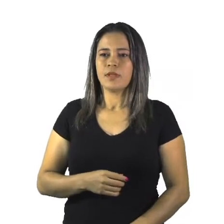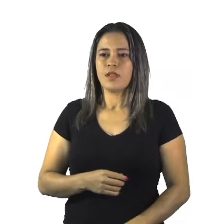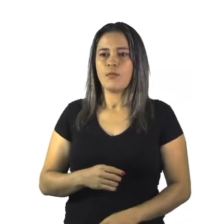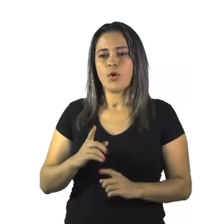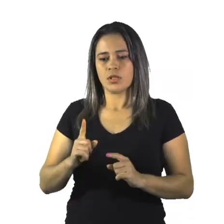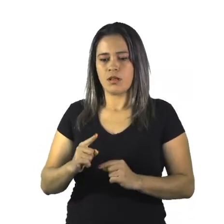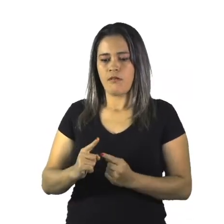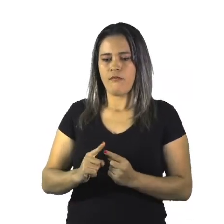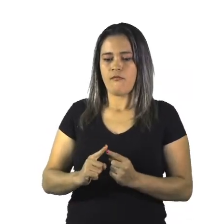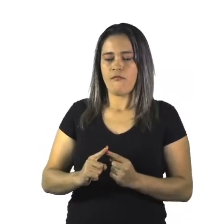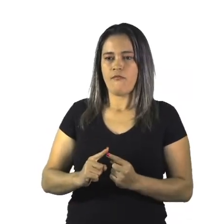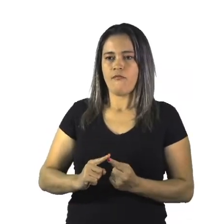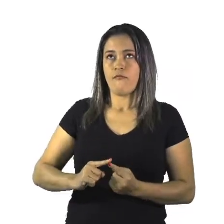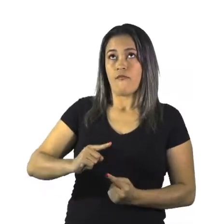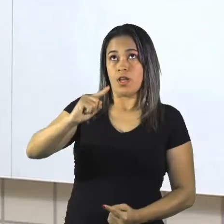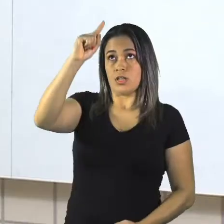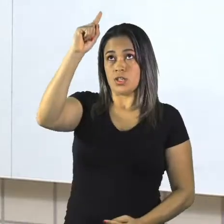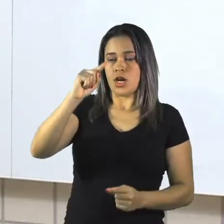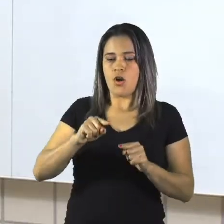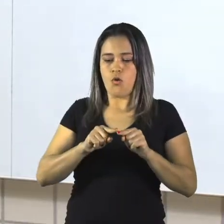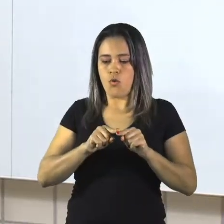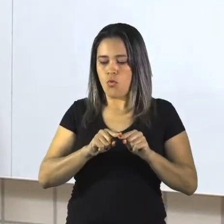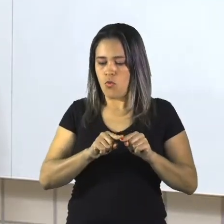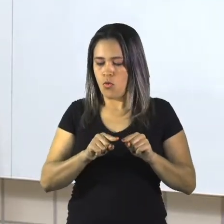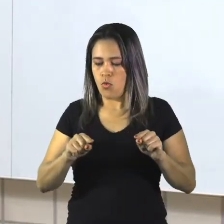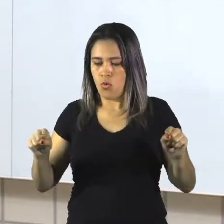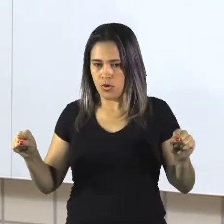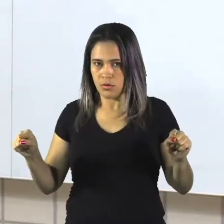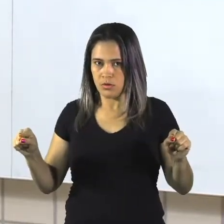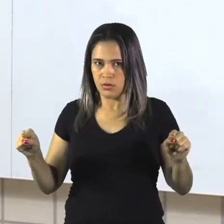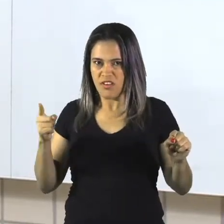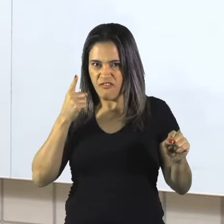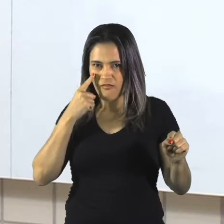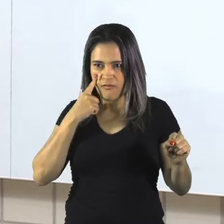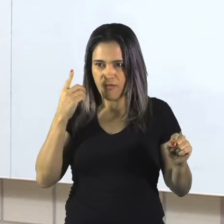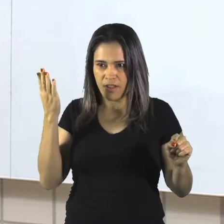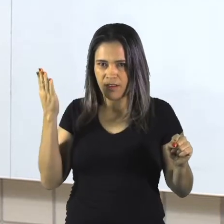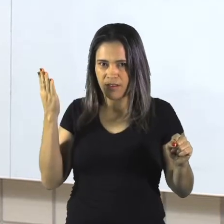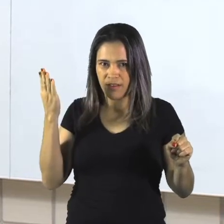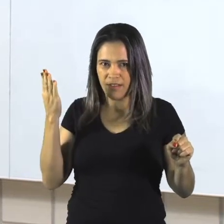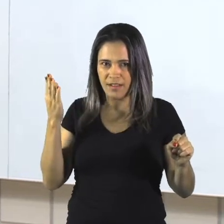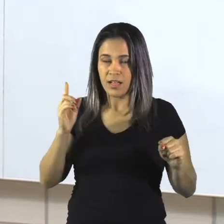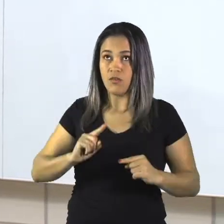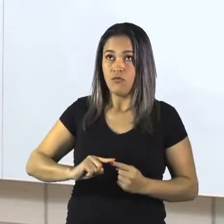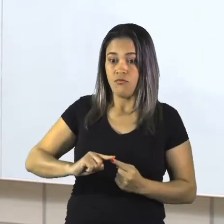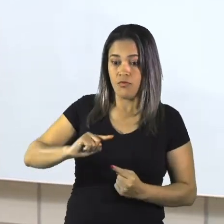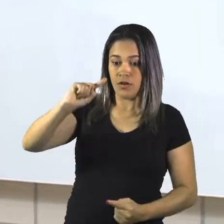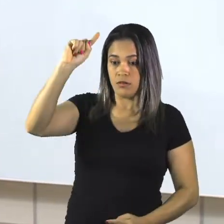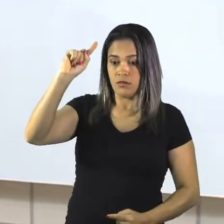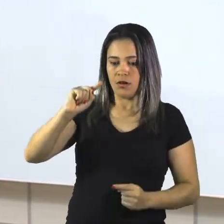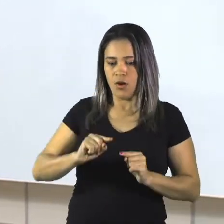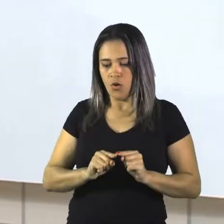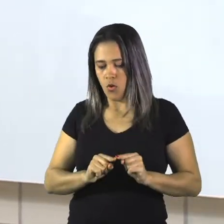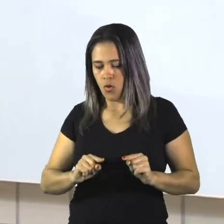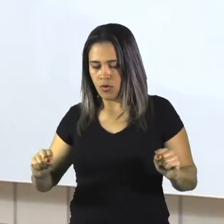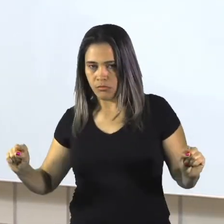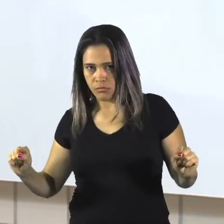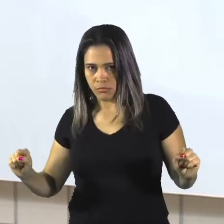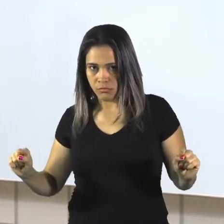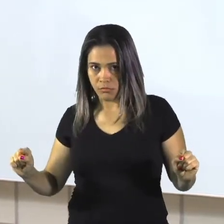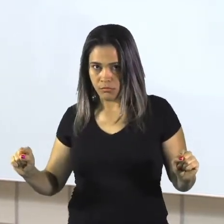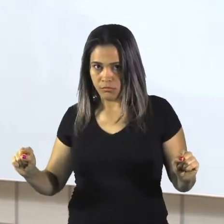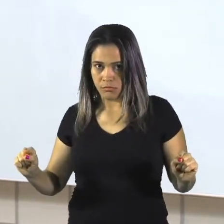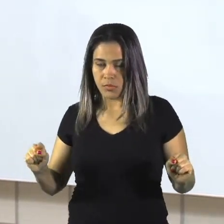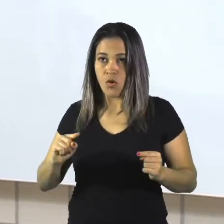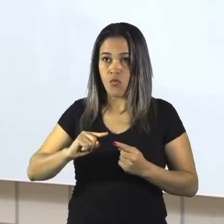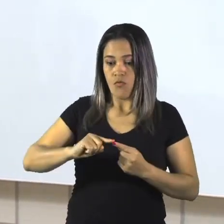vertical ou no sentido horizontal. Perceberam a diferença aí no slide que apareceu para vocês? né? No sentido vertical é como se